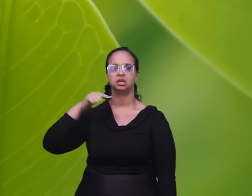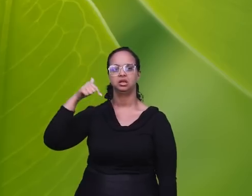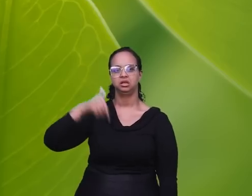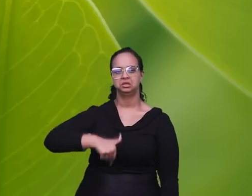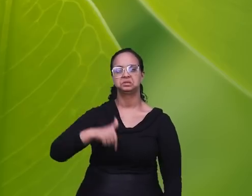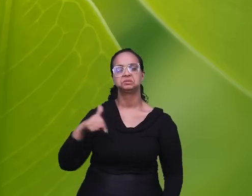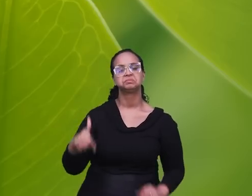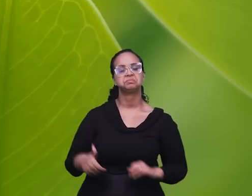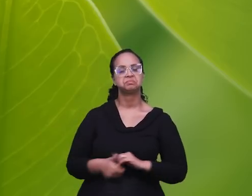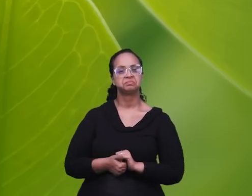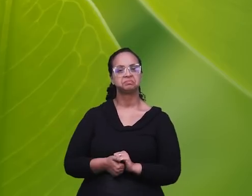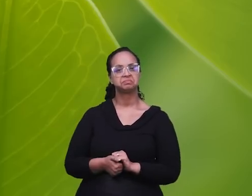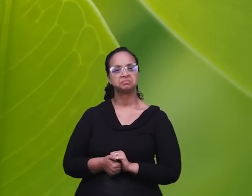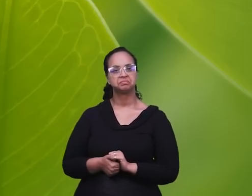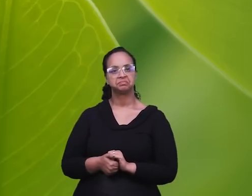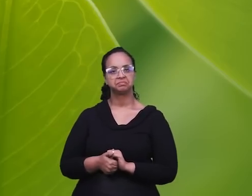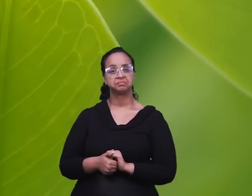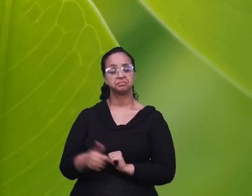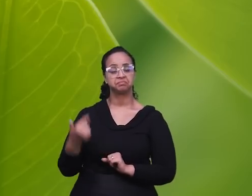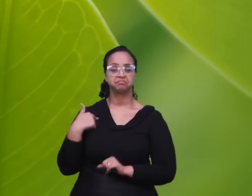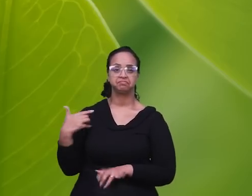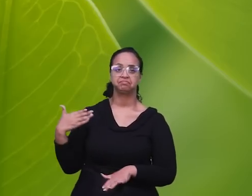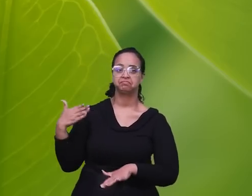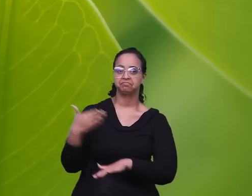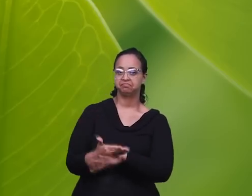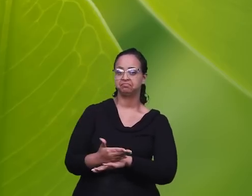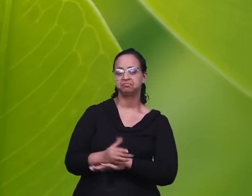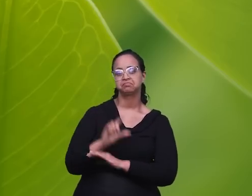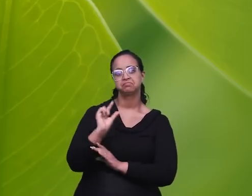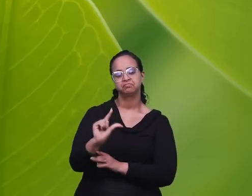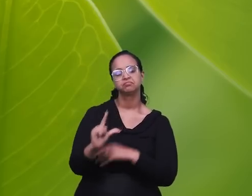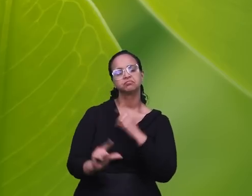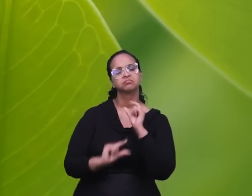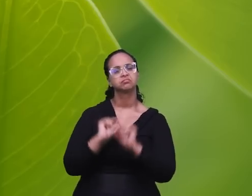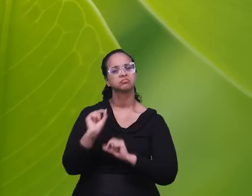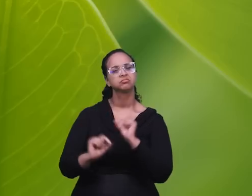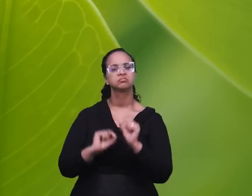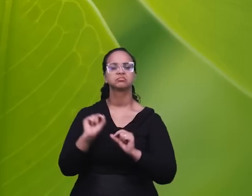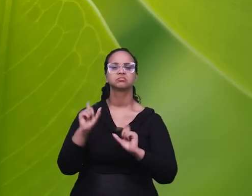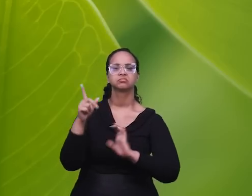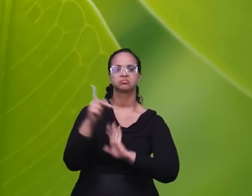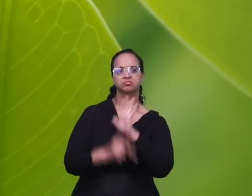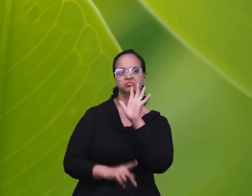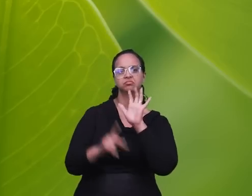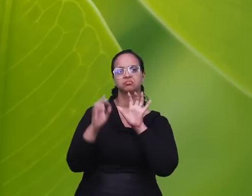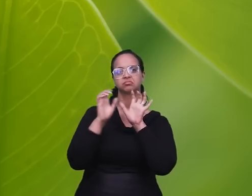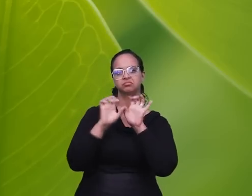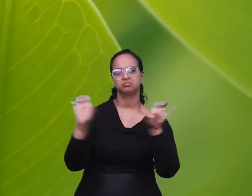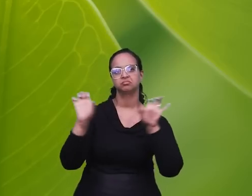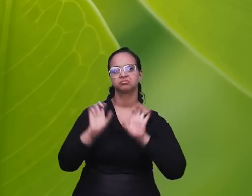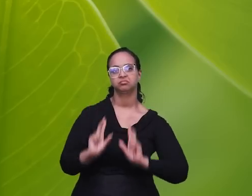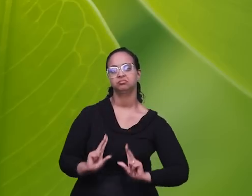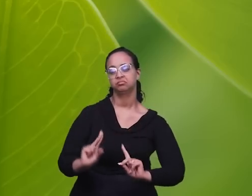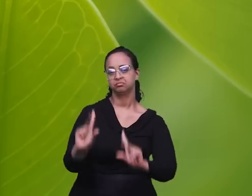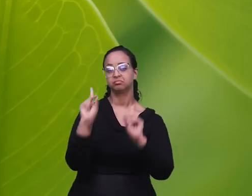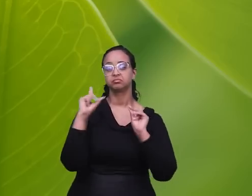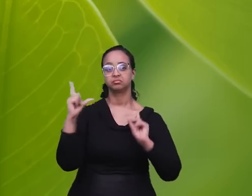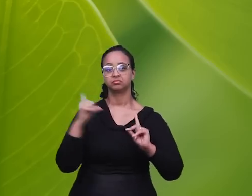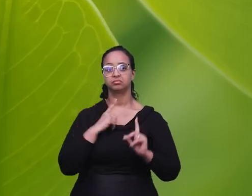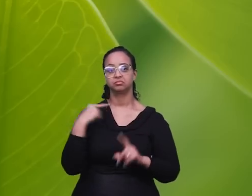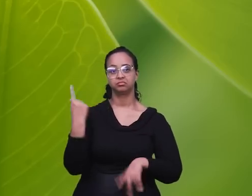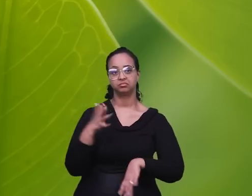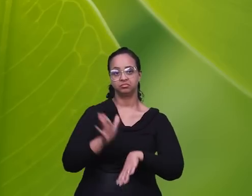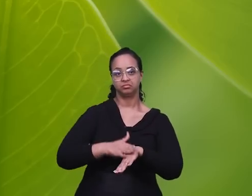o ministério do pastor Orlando Lucindo. E hoje eu vim aqui falar um pouco sobre o programa Anunciando o Evangelho Eterno. Eu estou aqui na cidade de Acari, onde